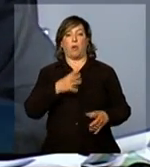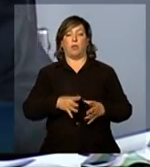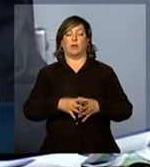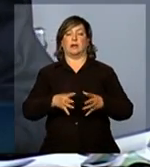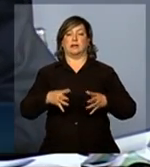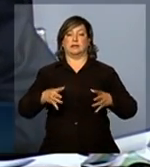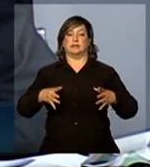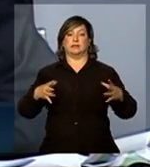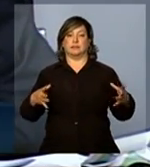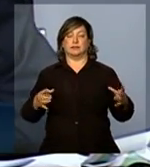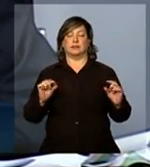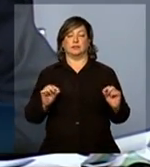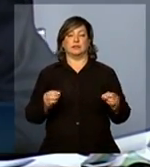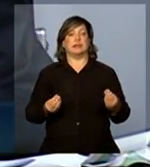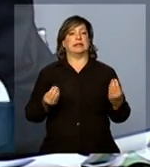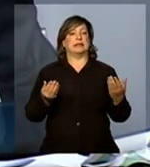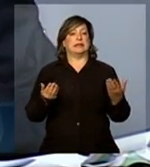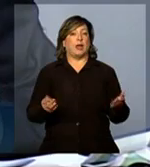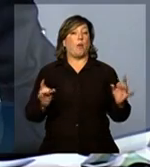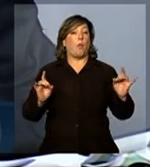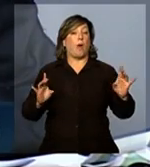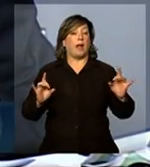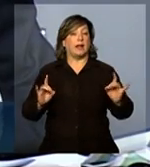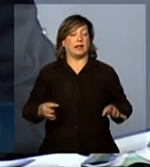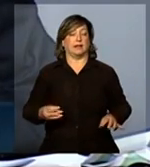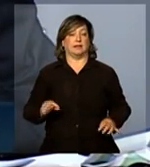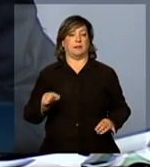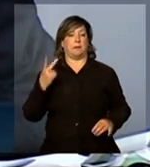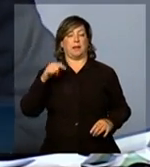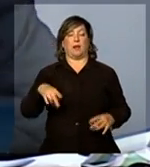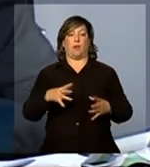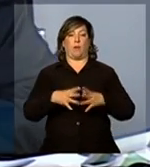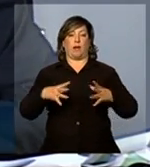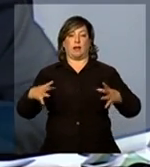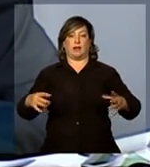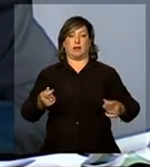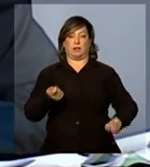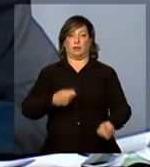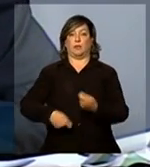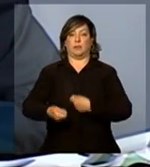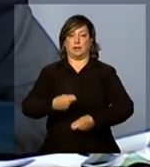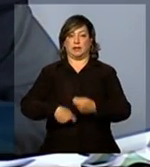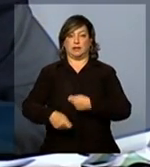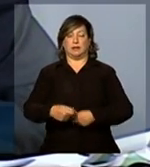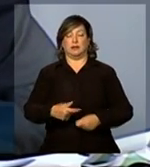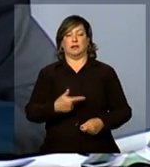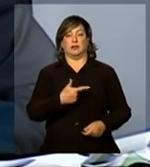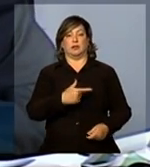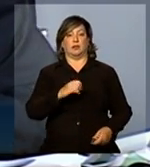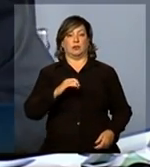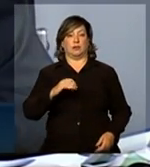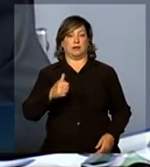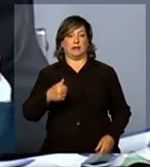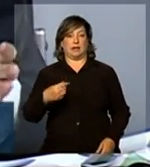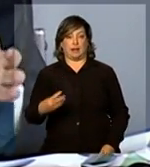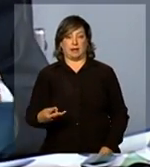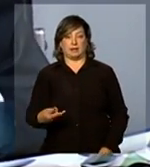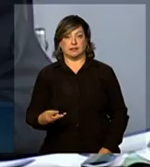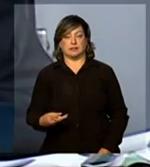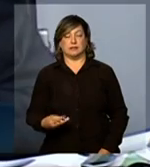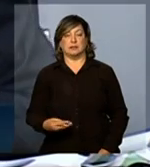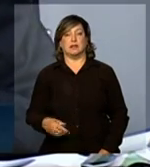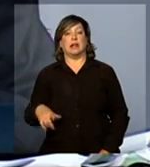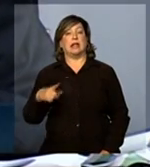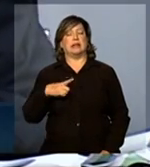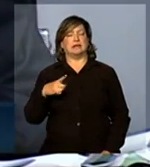crescimento que dá qualidade para o crescimento da economia em 2013. Ou seja, houve